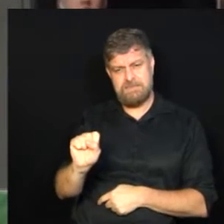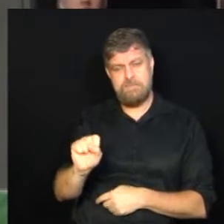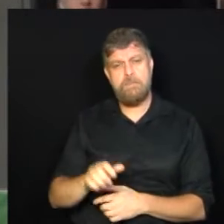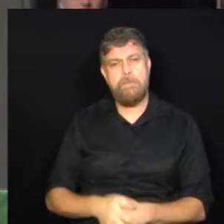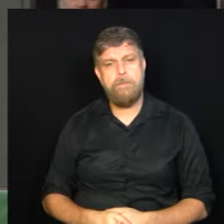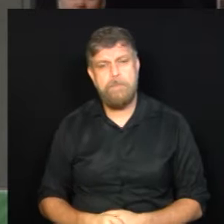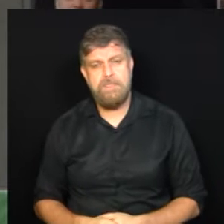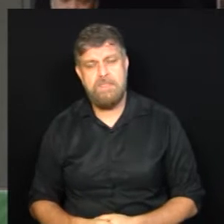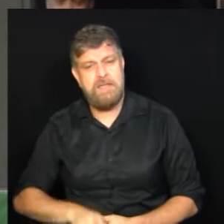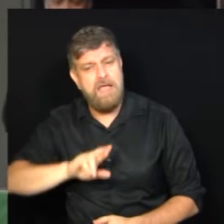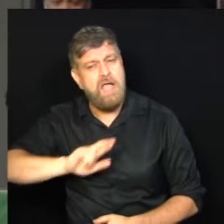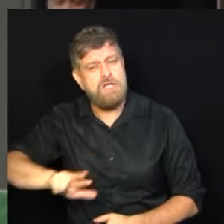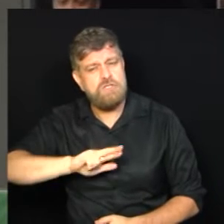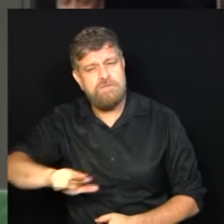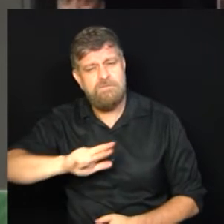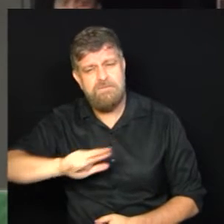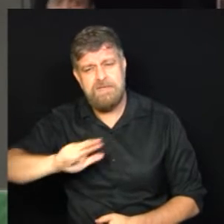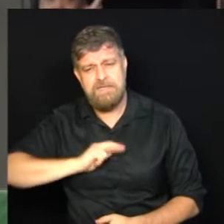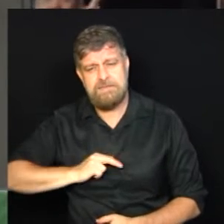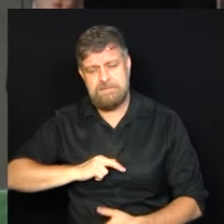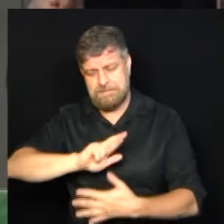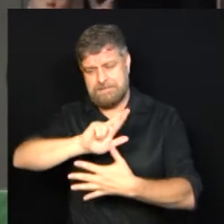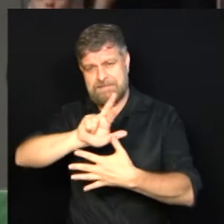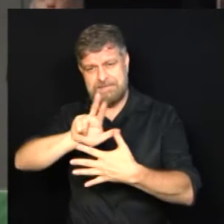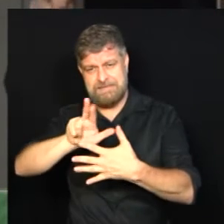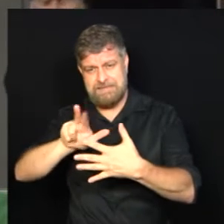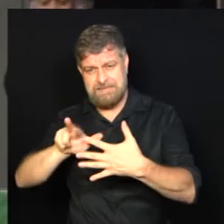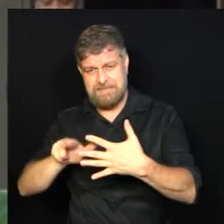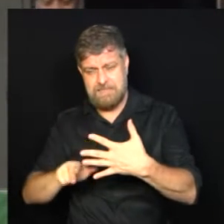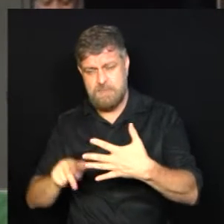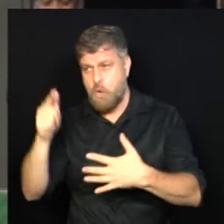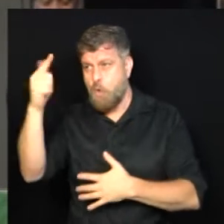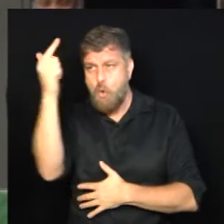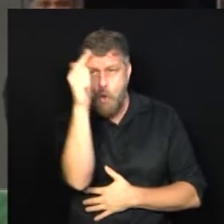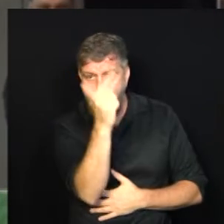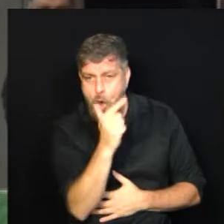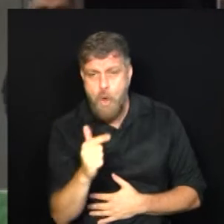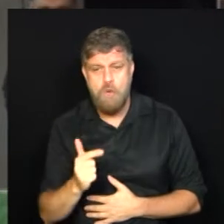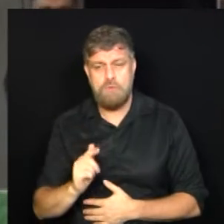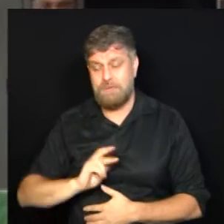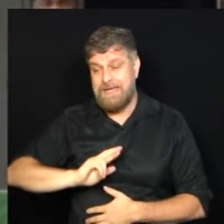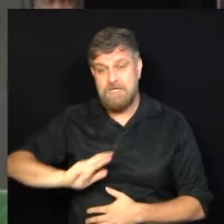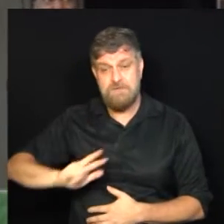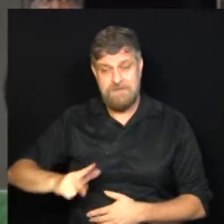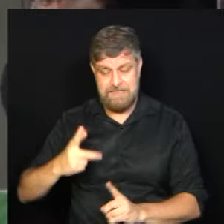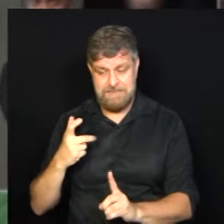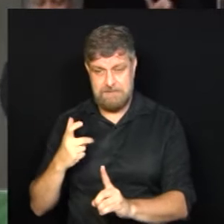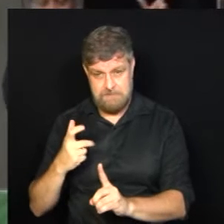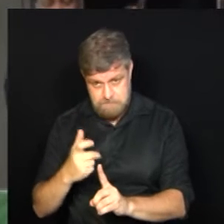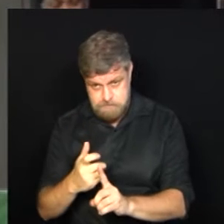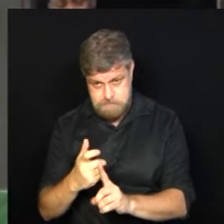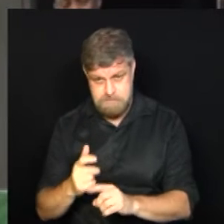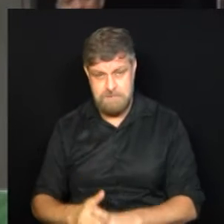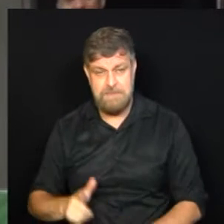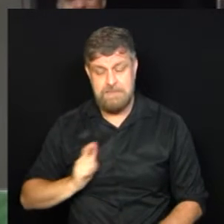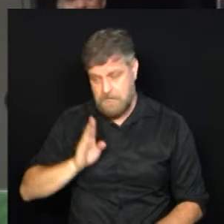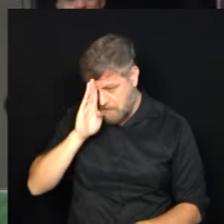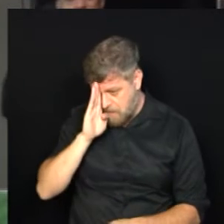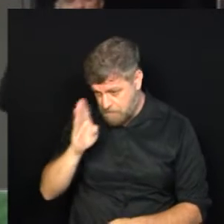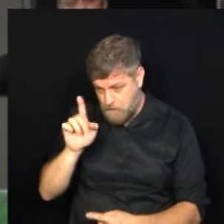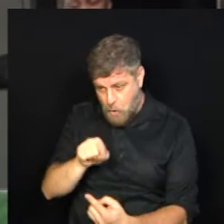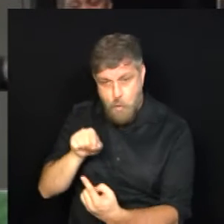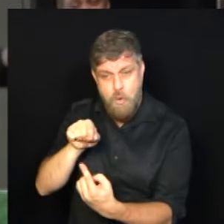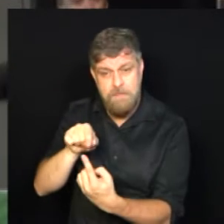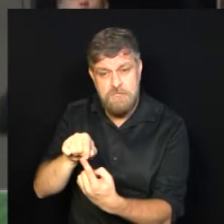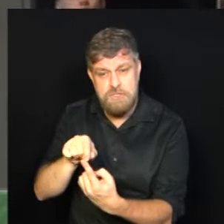que, diferentemente de todos os outros projetos que foram executados com vacinas, pretende